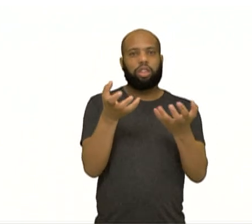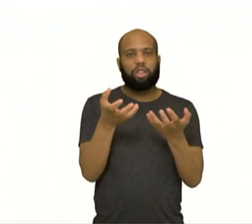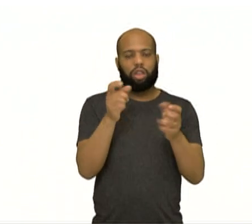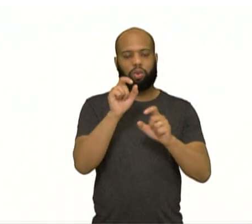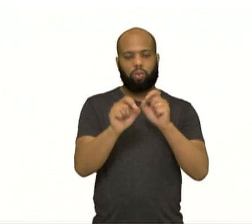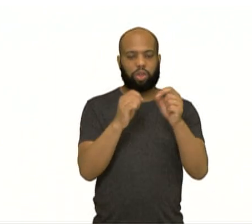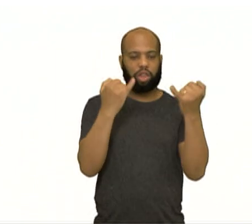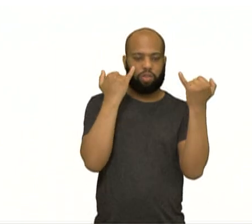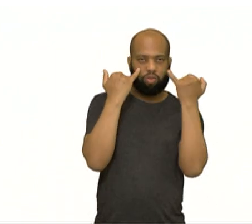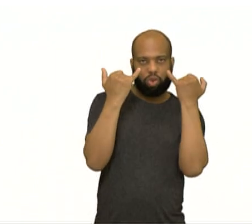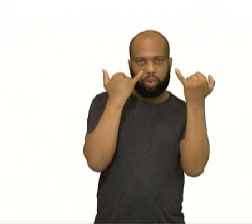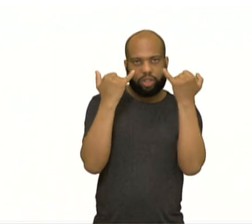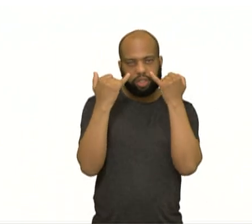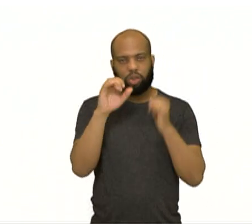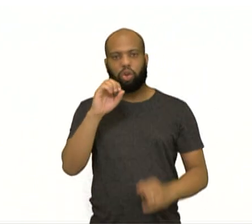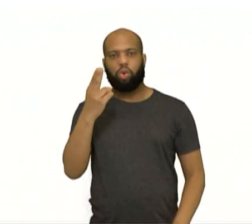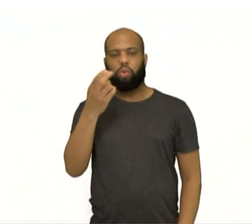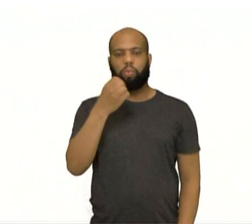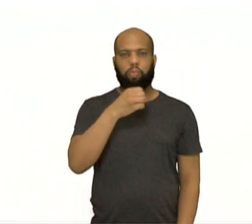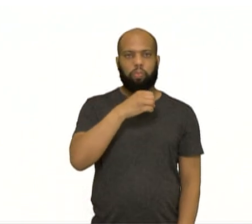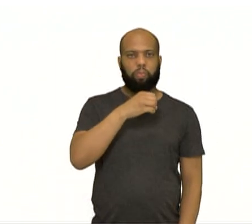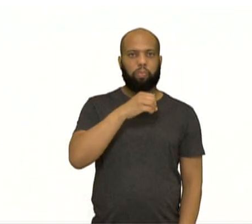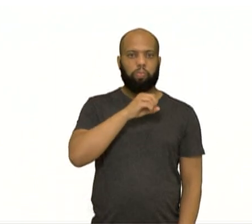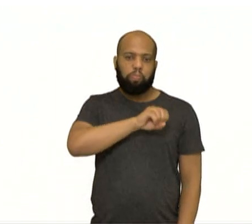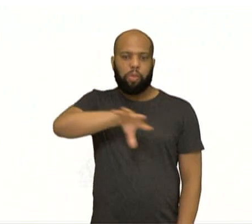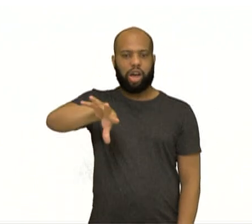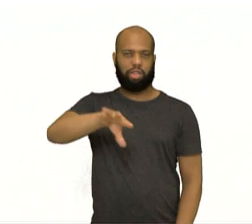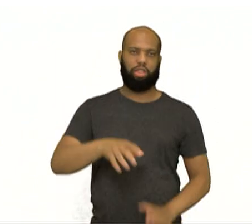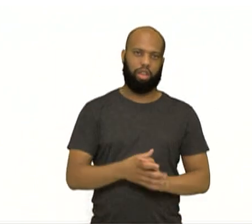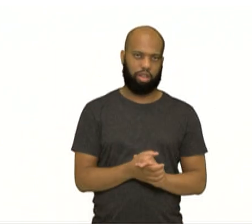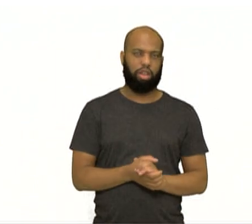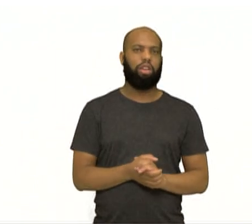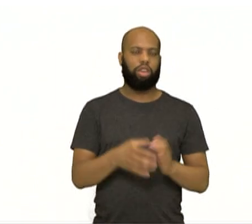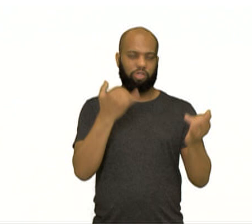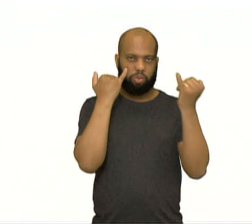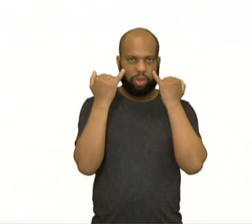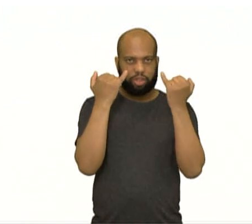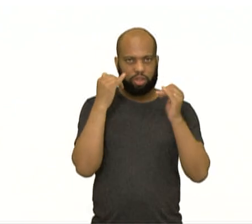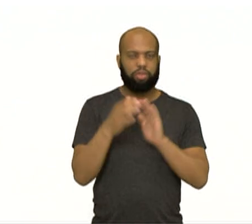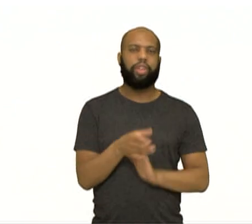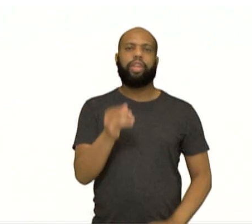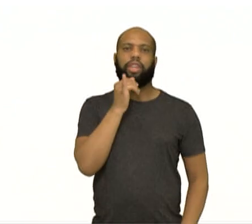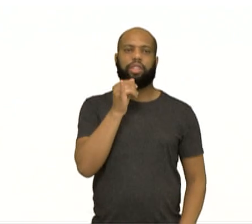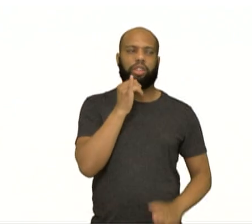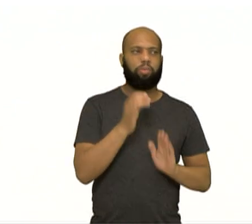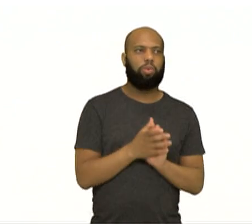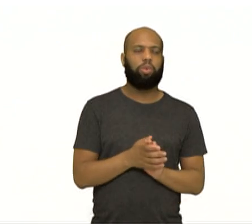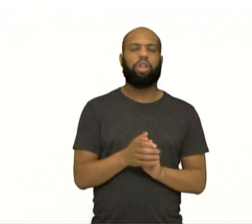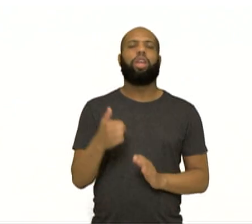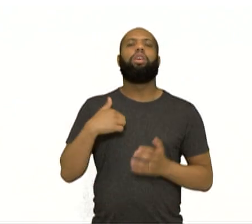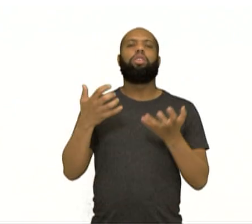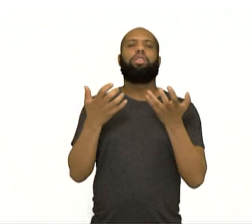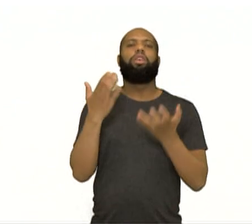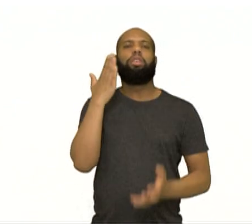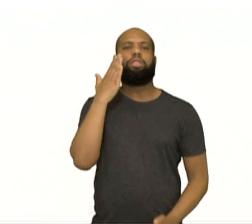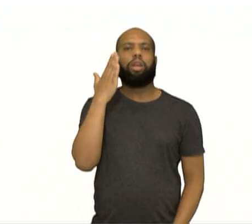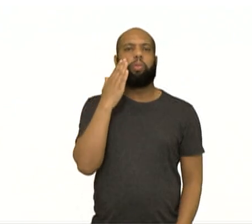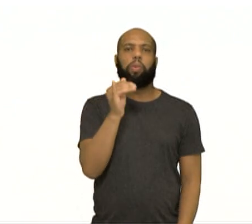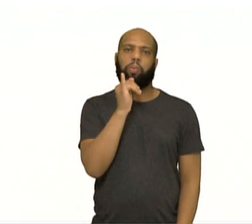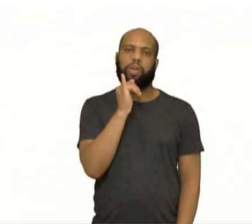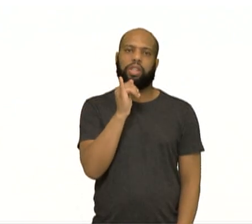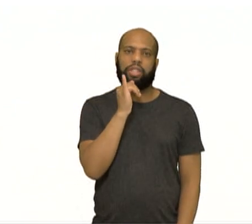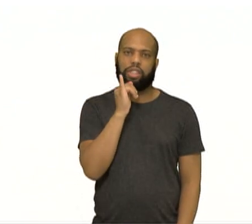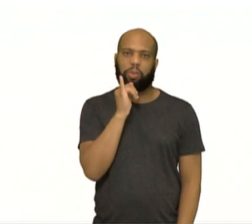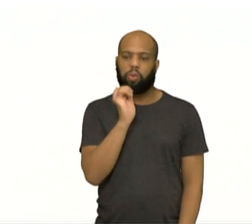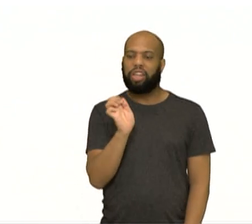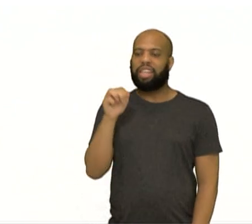informações ou são enviadas informações. Eu quero saber lá quem é Vamos pensar aqui. Quero